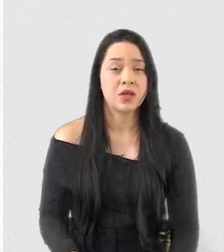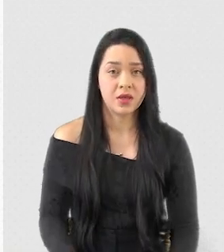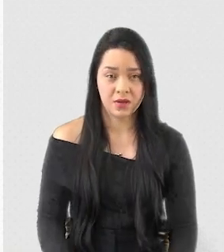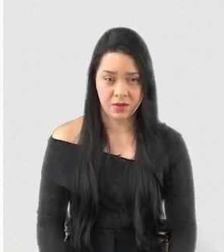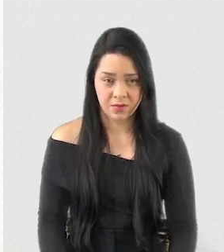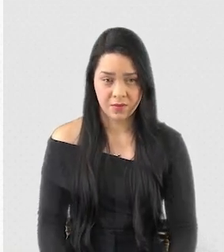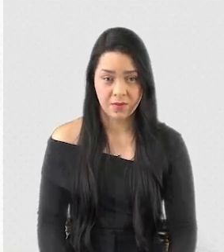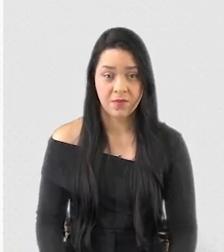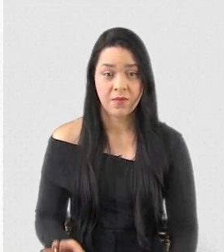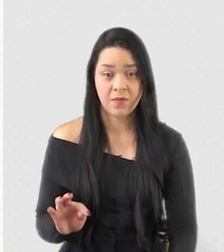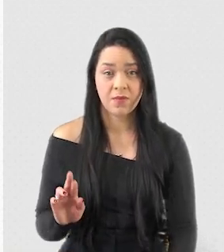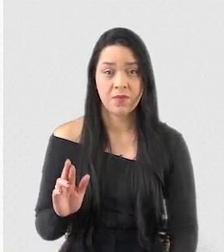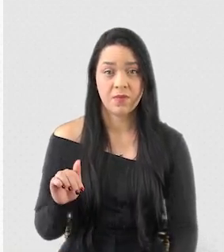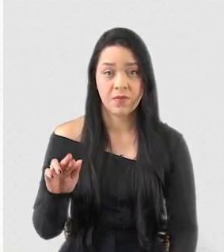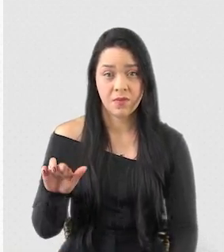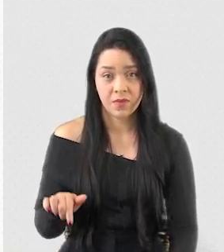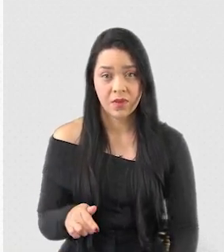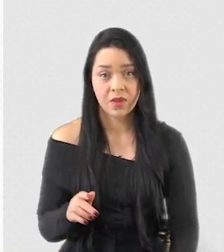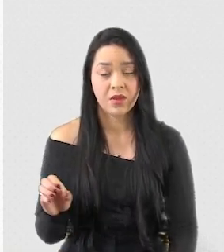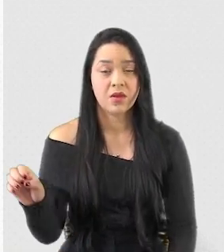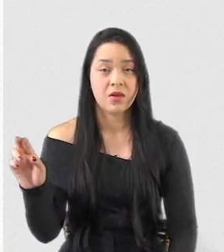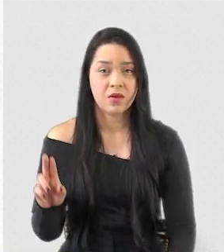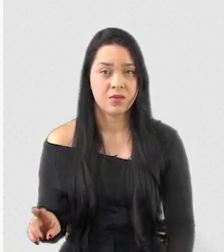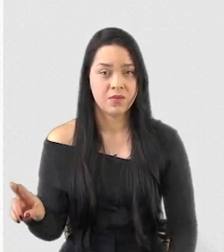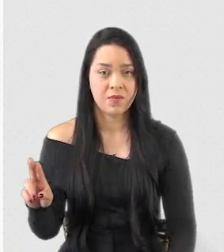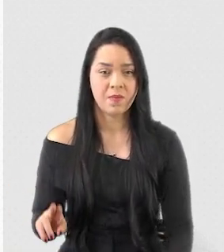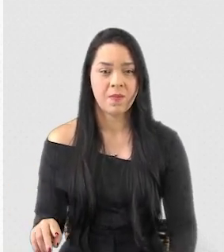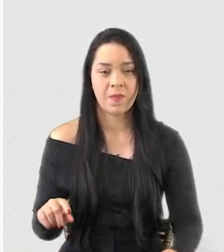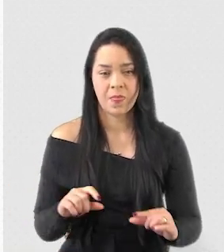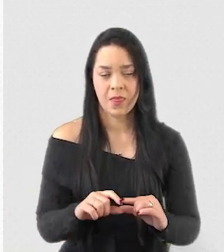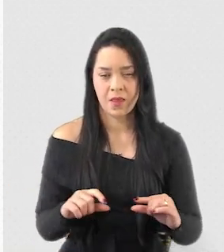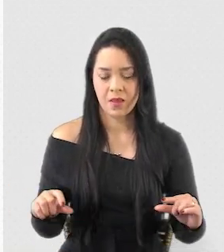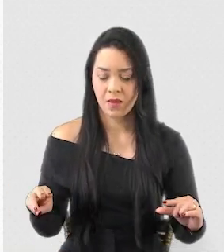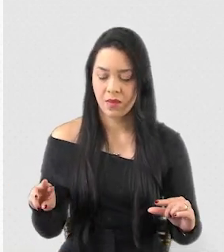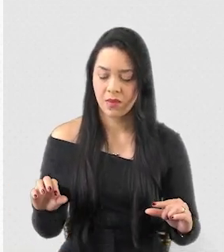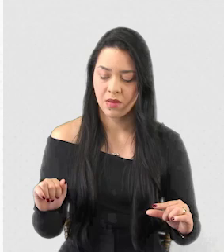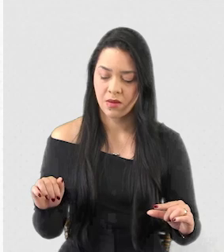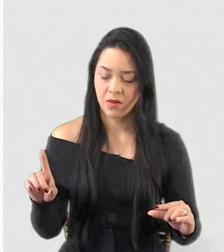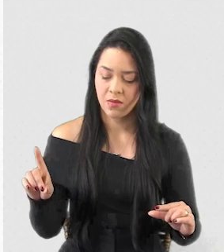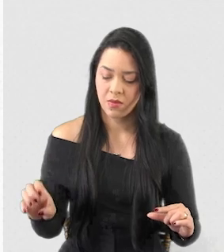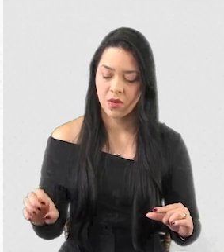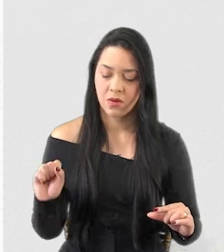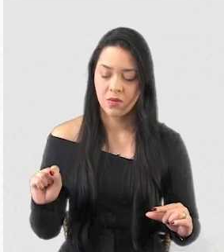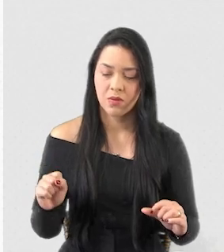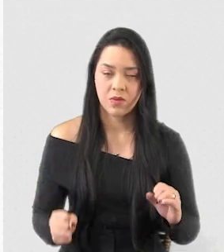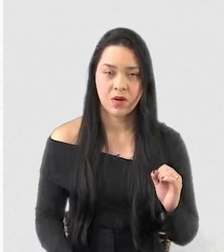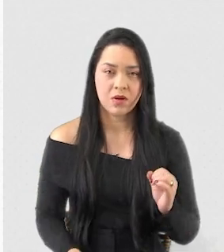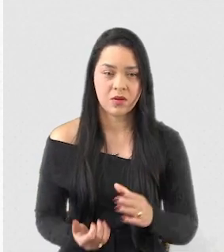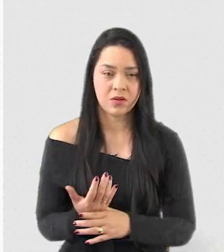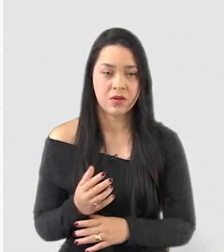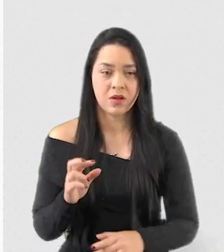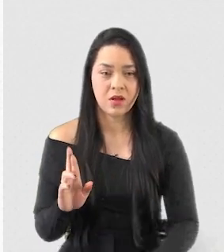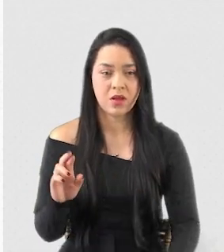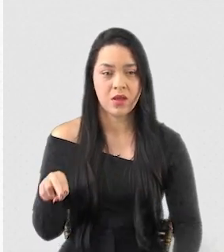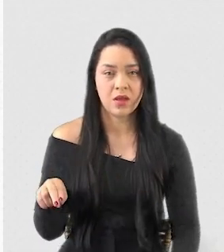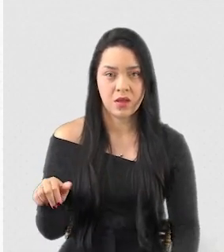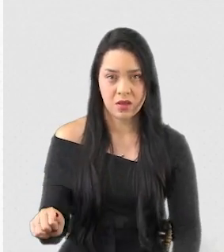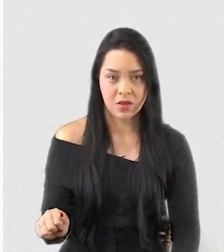de transcrição, que é utilizar uma fita molde de DNA para a formação de um